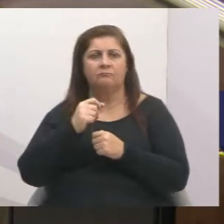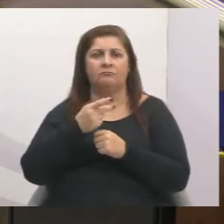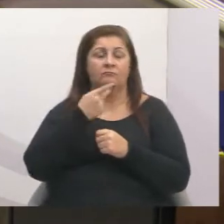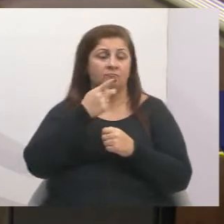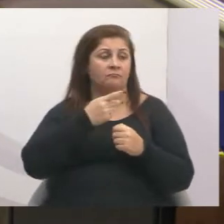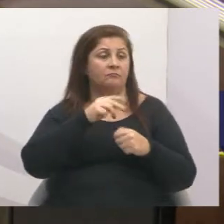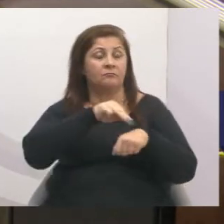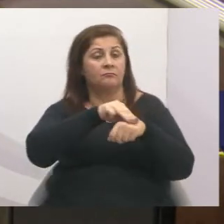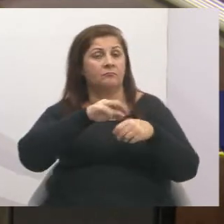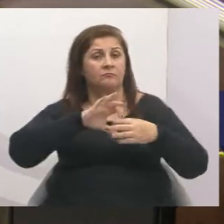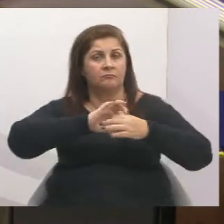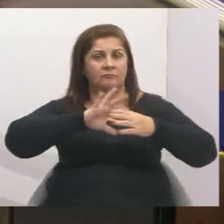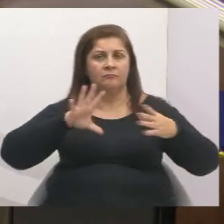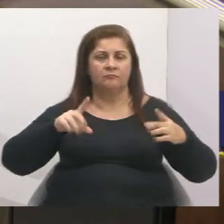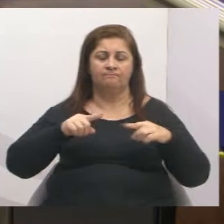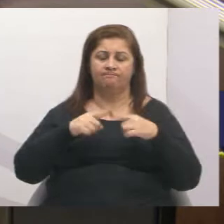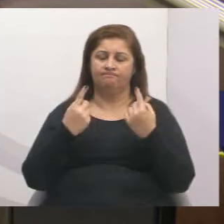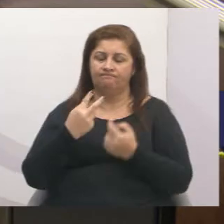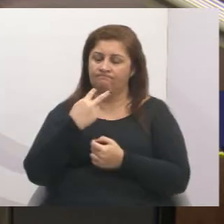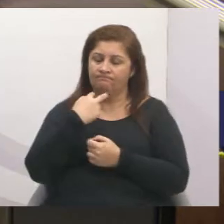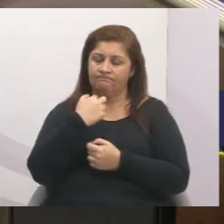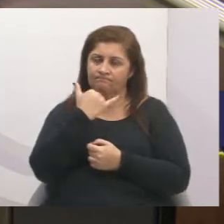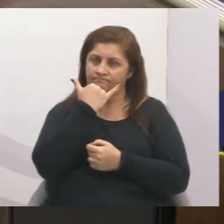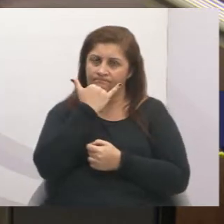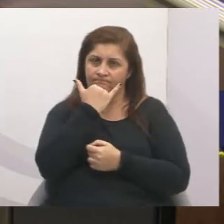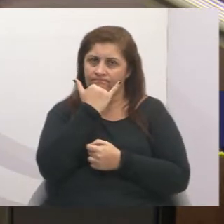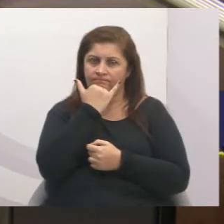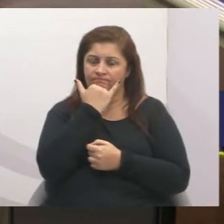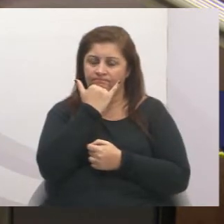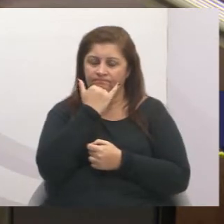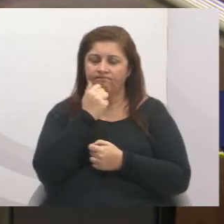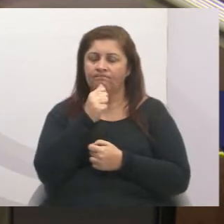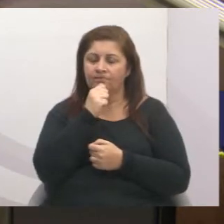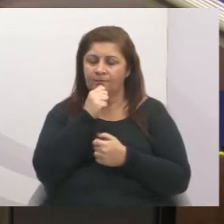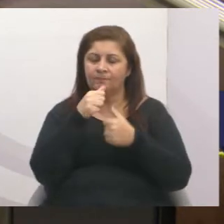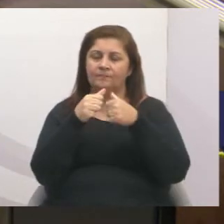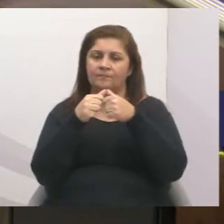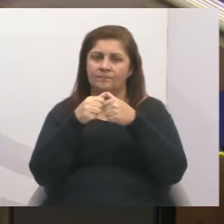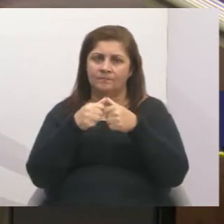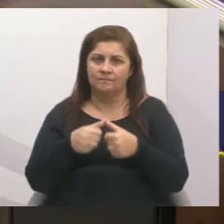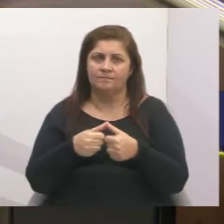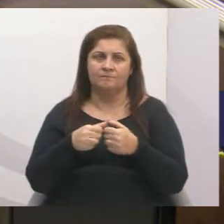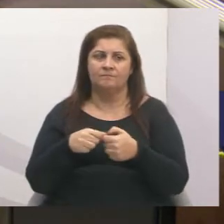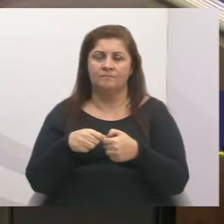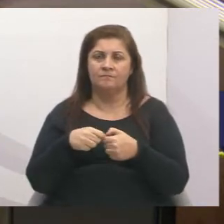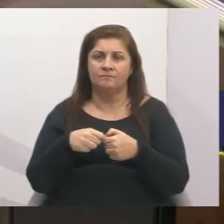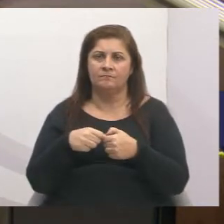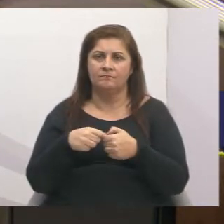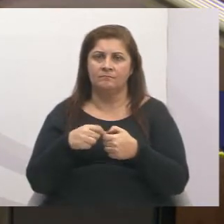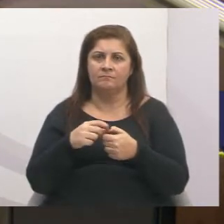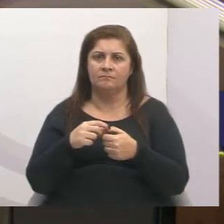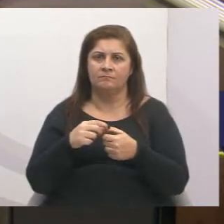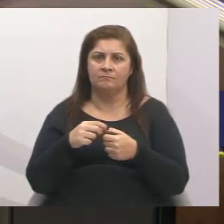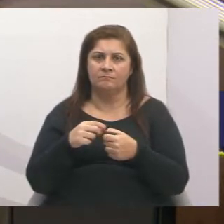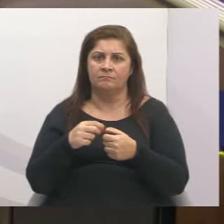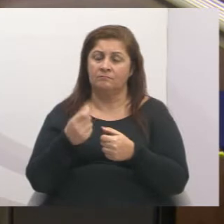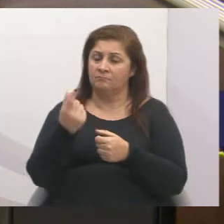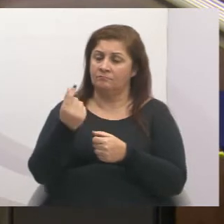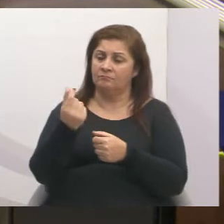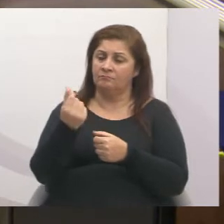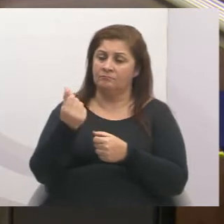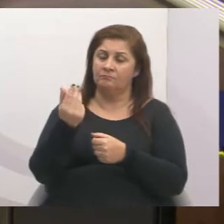discussão, mas sinto muito que ainda permaneça, ainda que com teto de 3